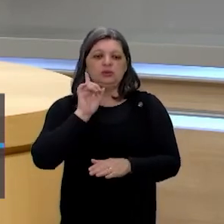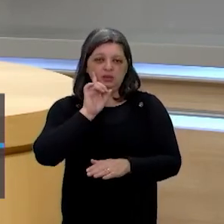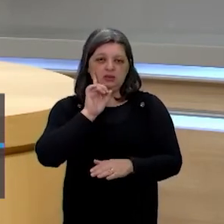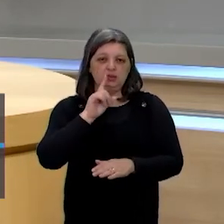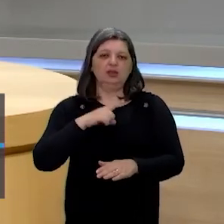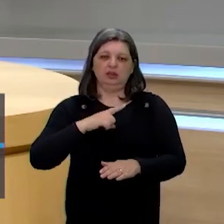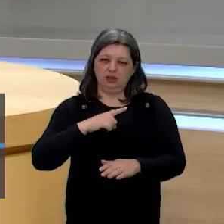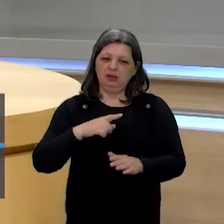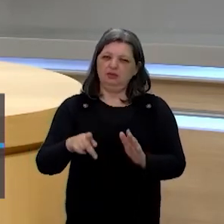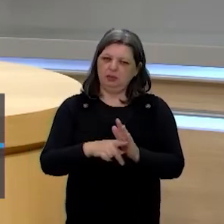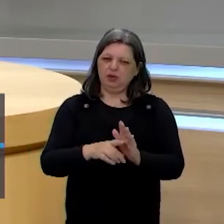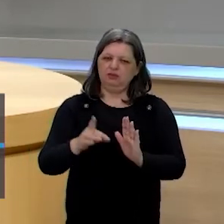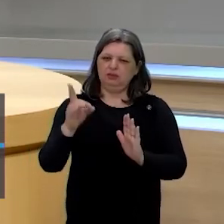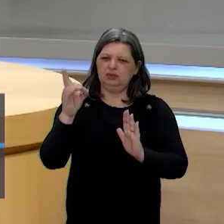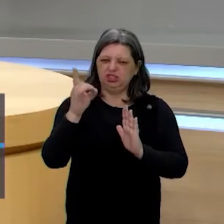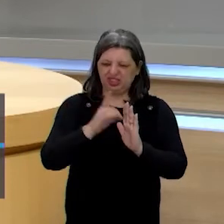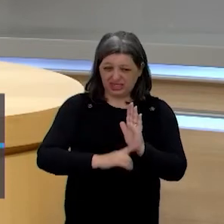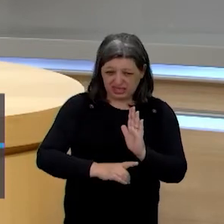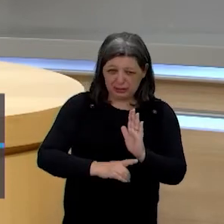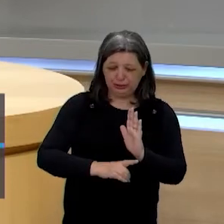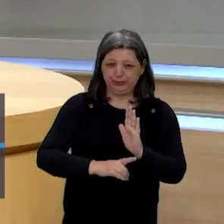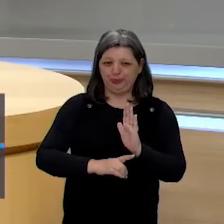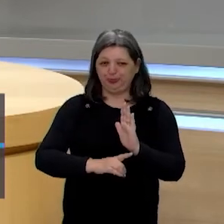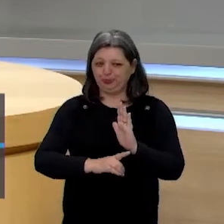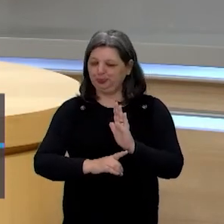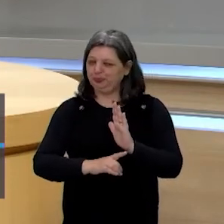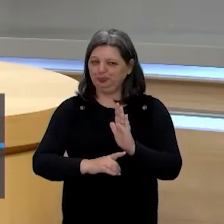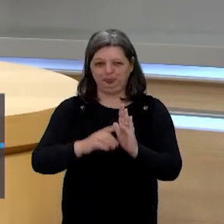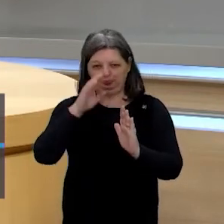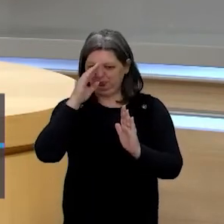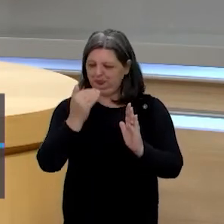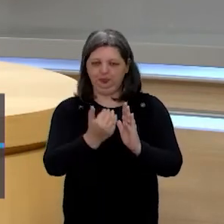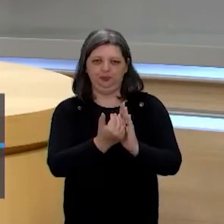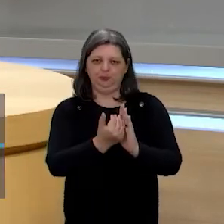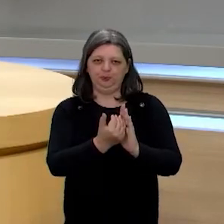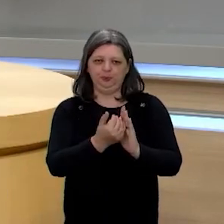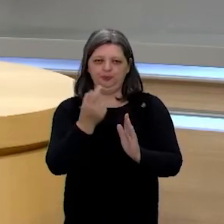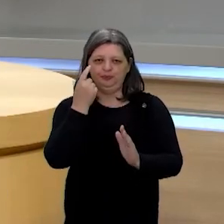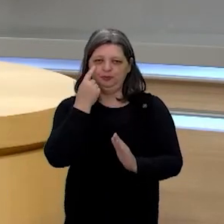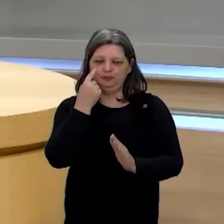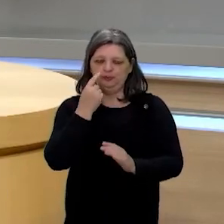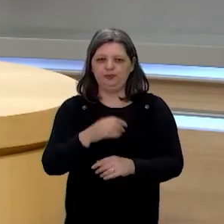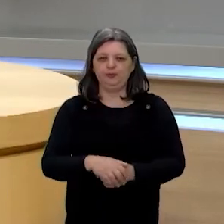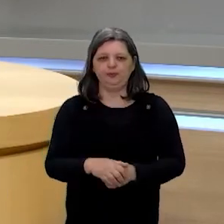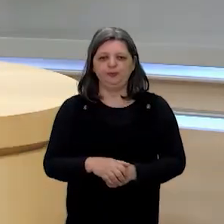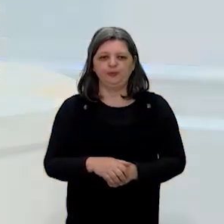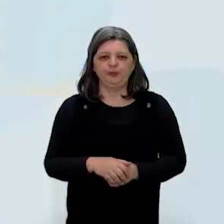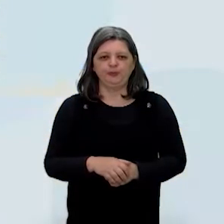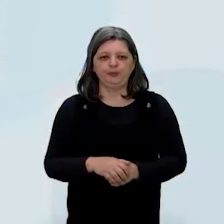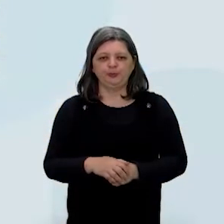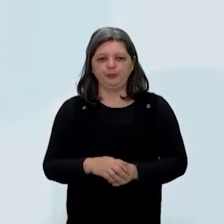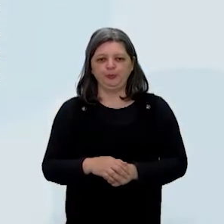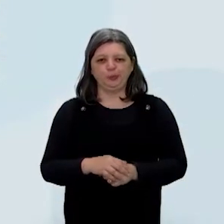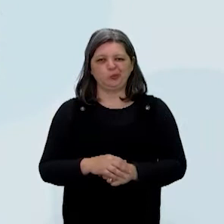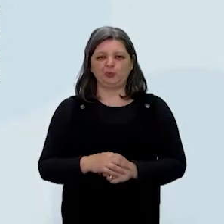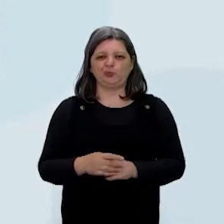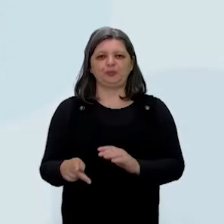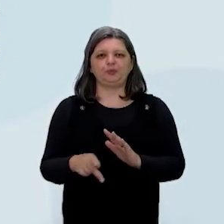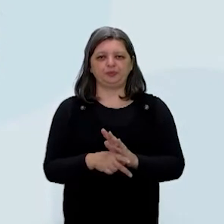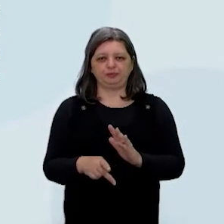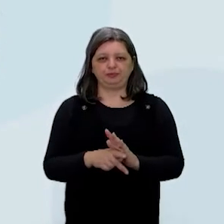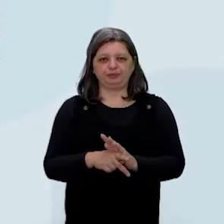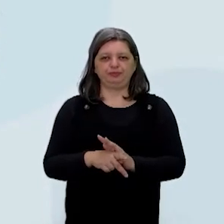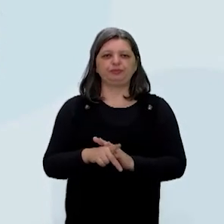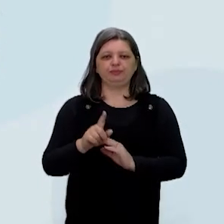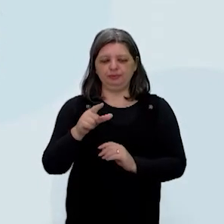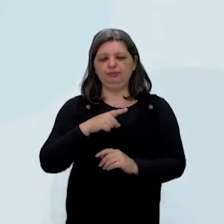alguns direitos. E do lado soviético, vamos dar uma olhada? Olha só. Então, lá do lado soviético, nós